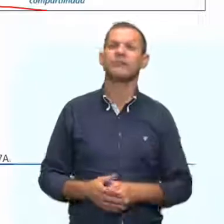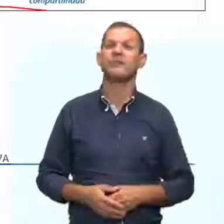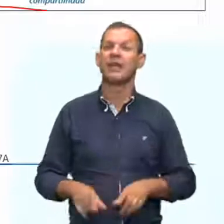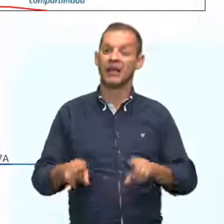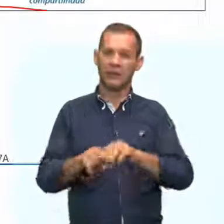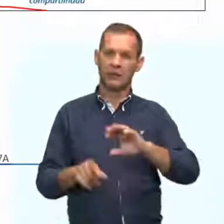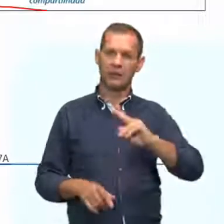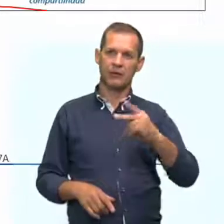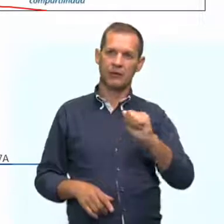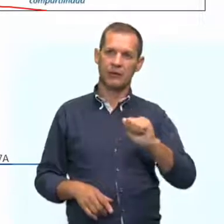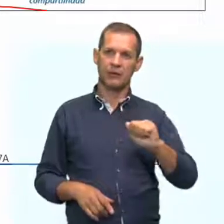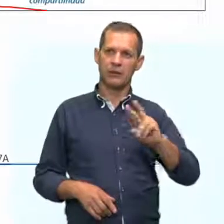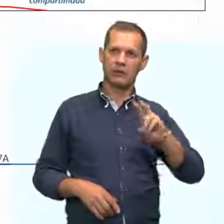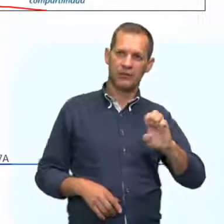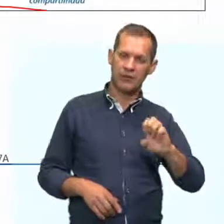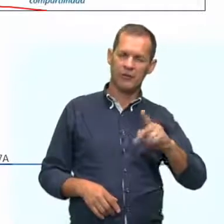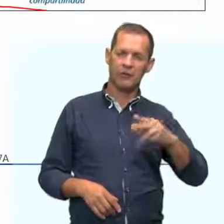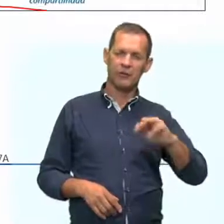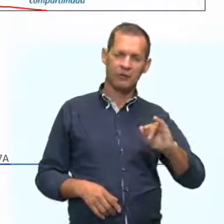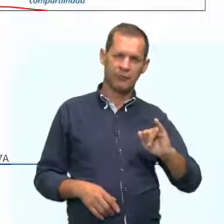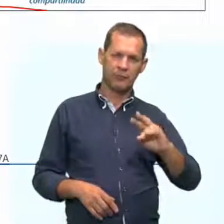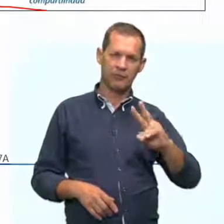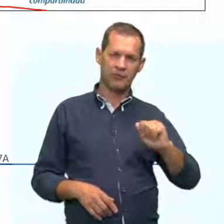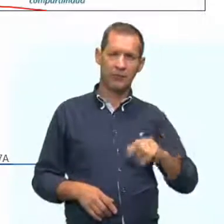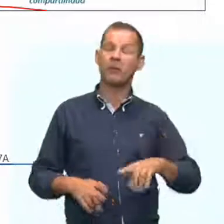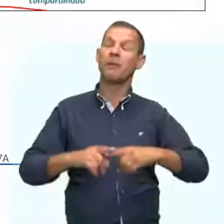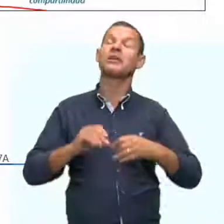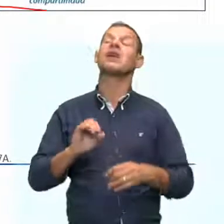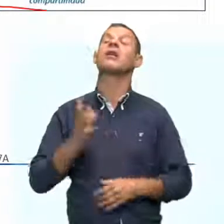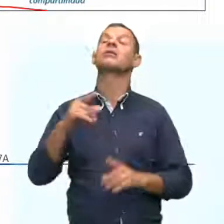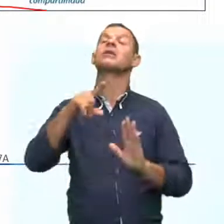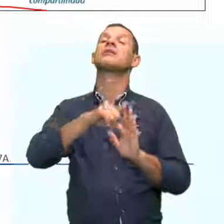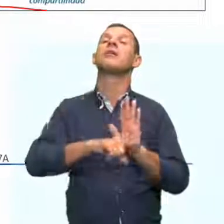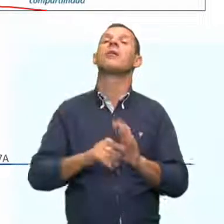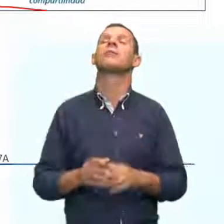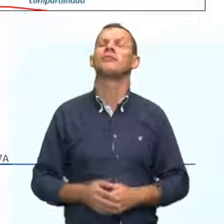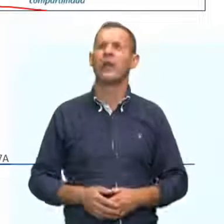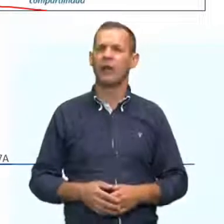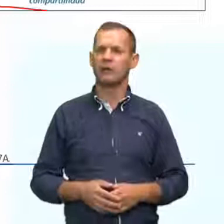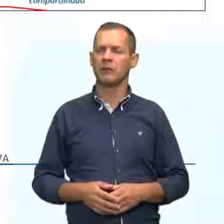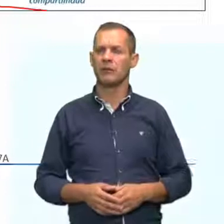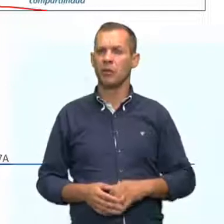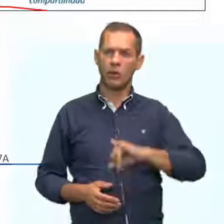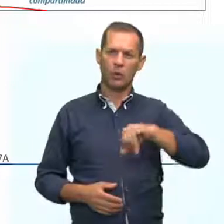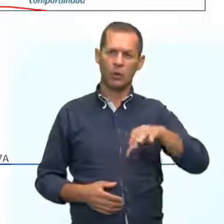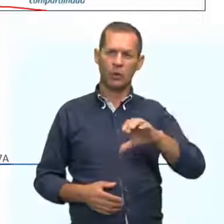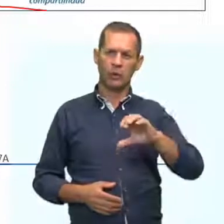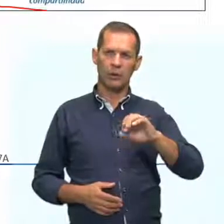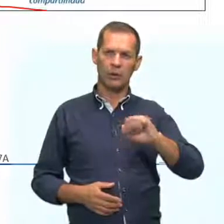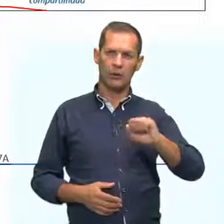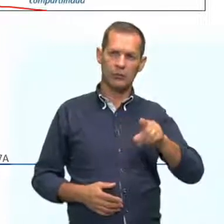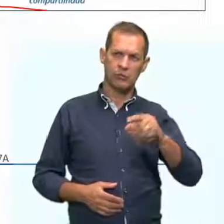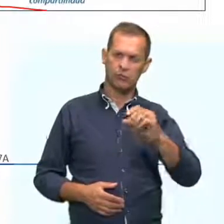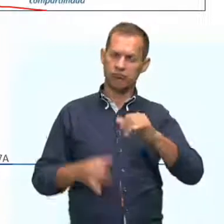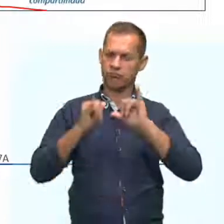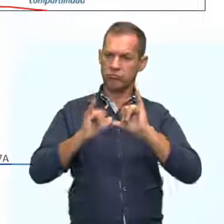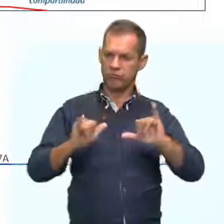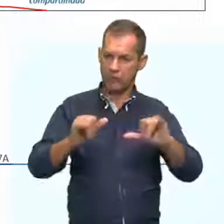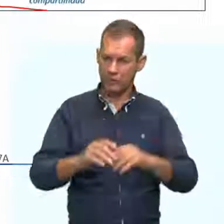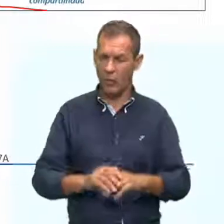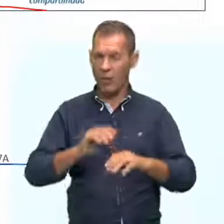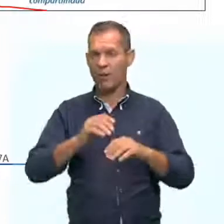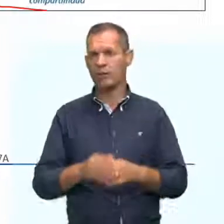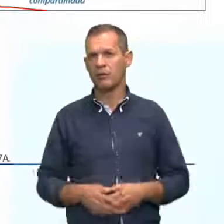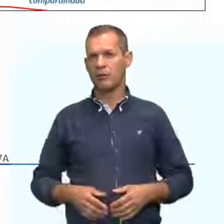e chave privada. Nesse processo, o que acontece? Digamos que o João vai transmitir um